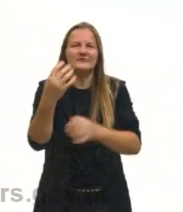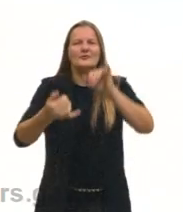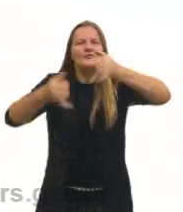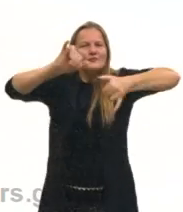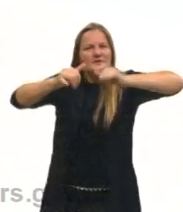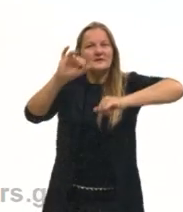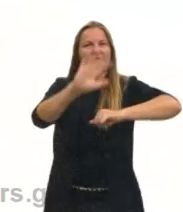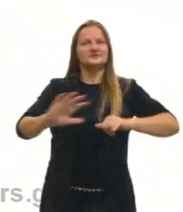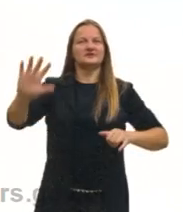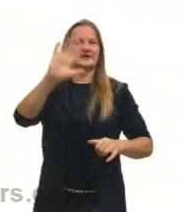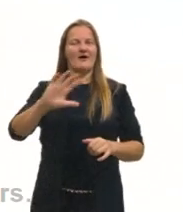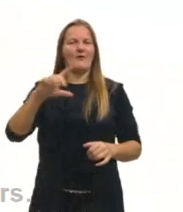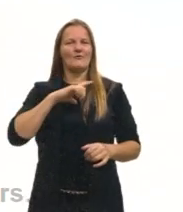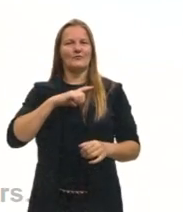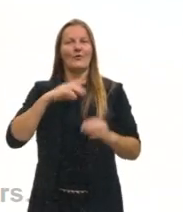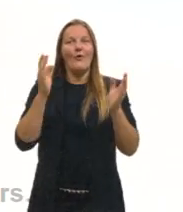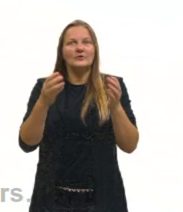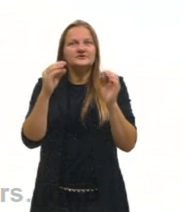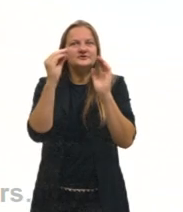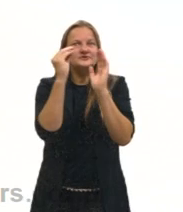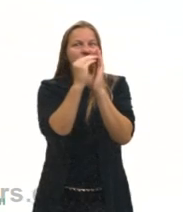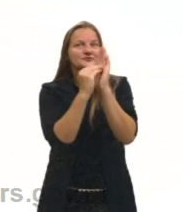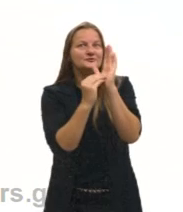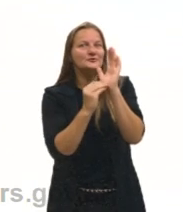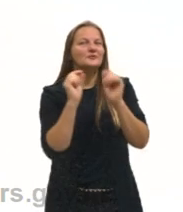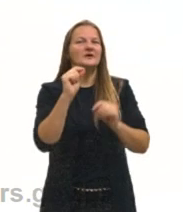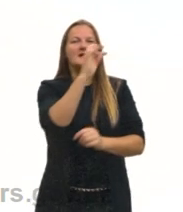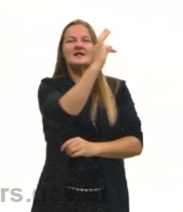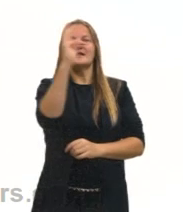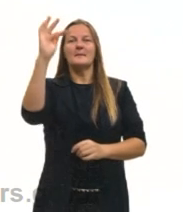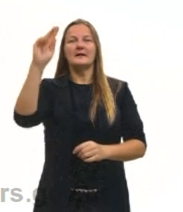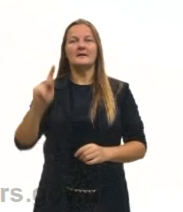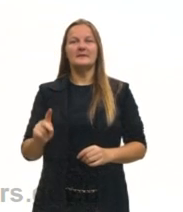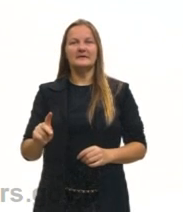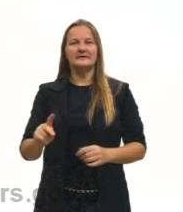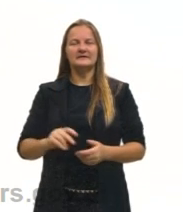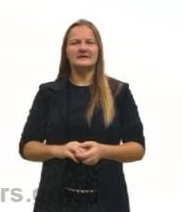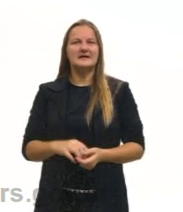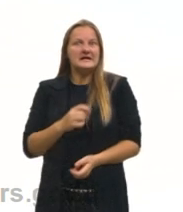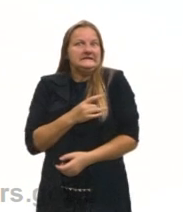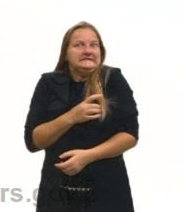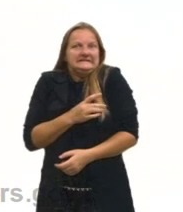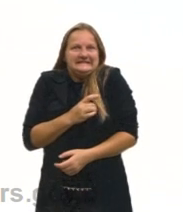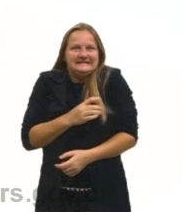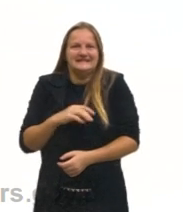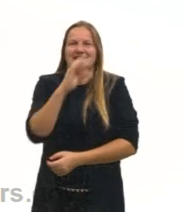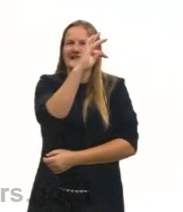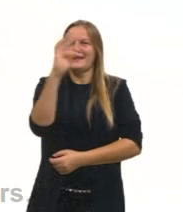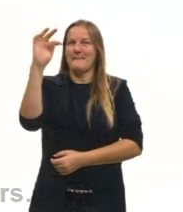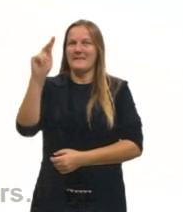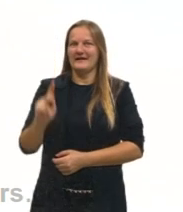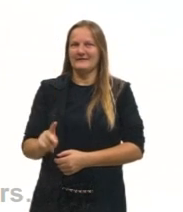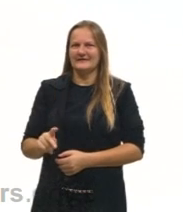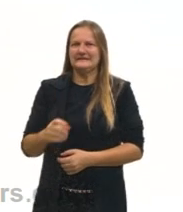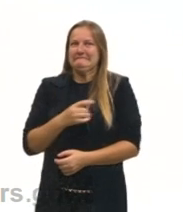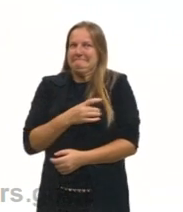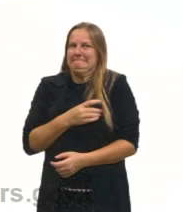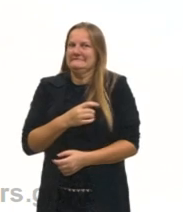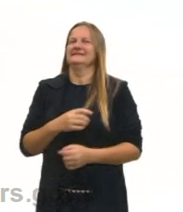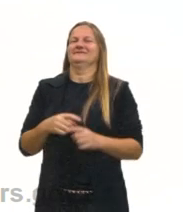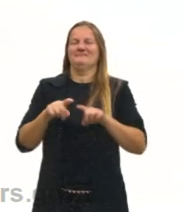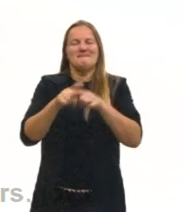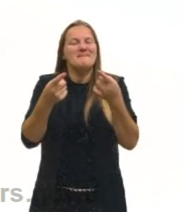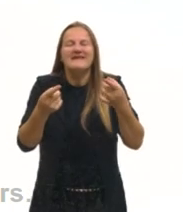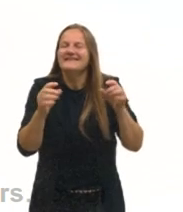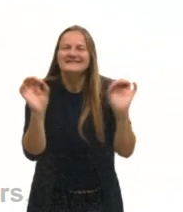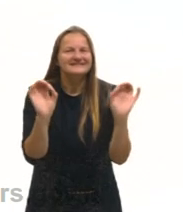e vamos abordar a tabela periódica e a tão temida tabela periódica né todo mundo tem medo